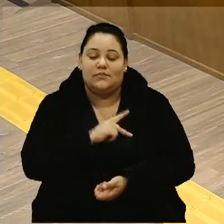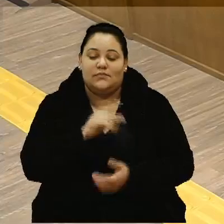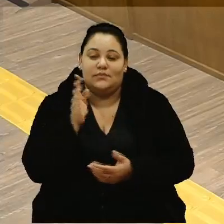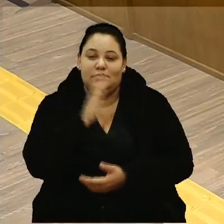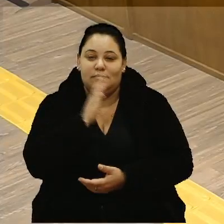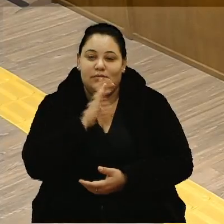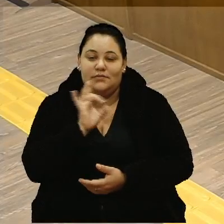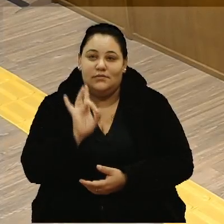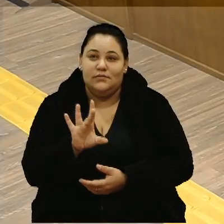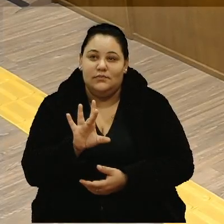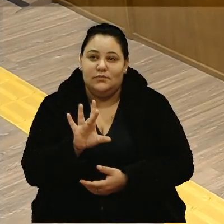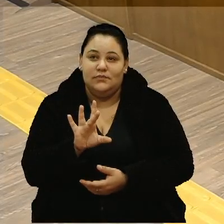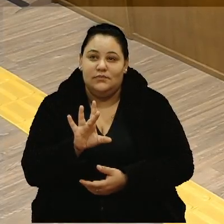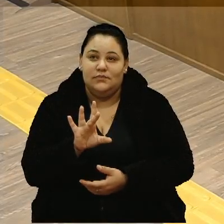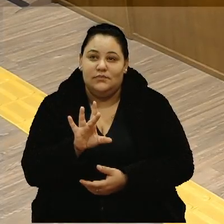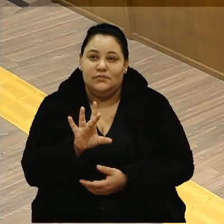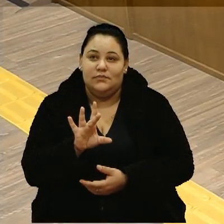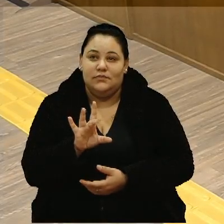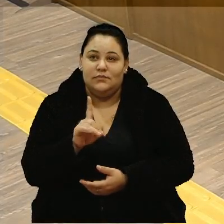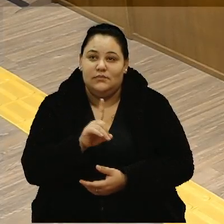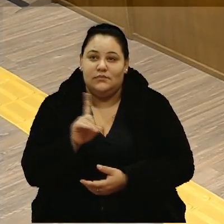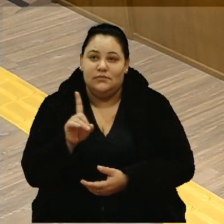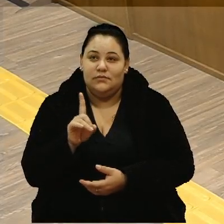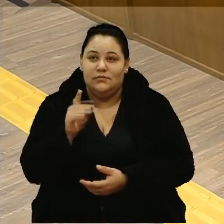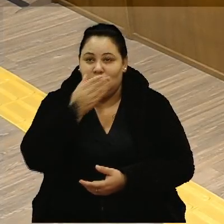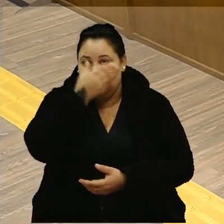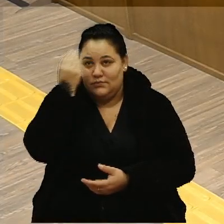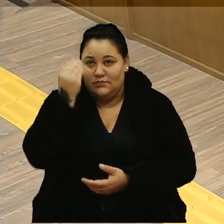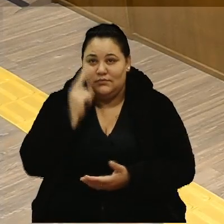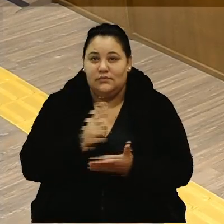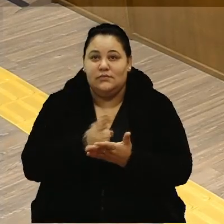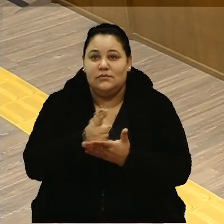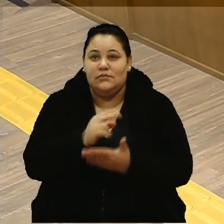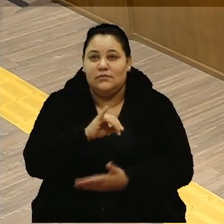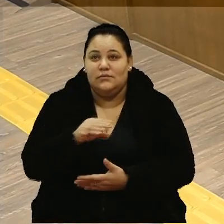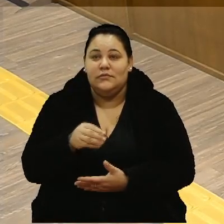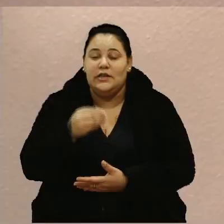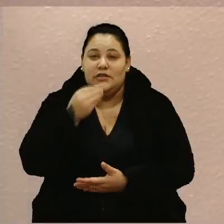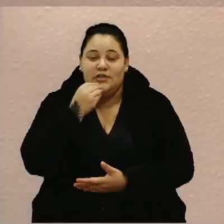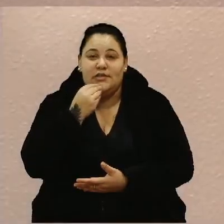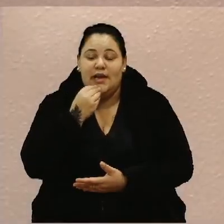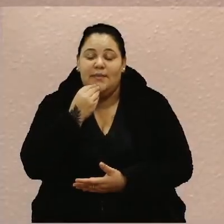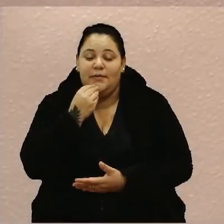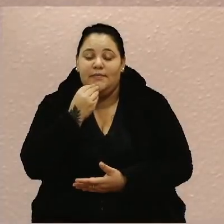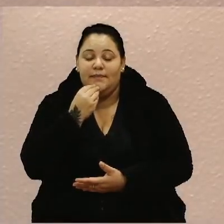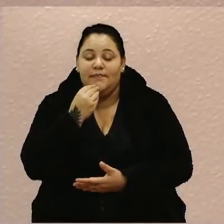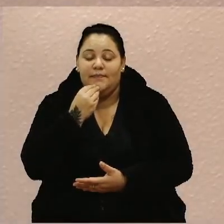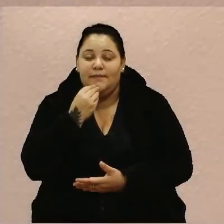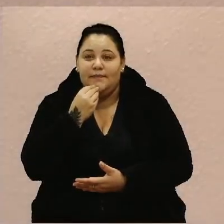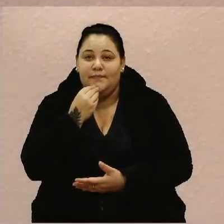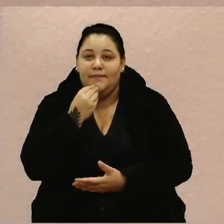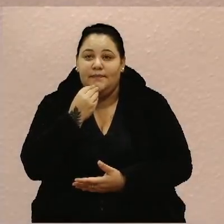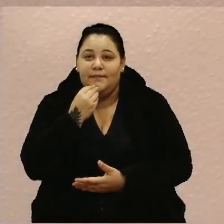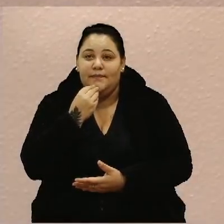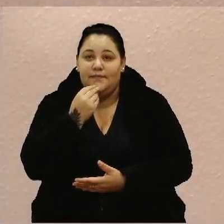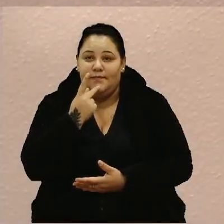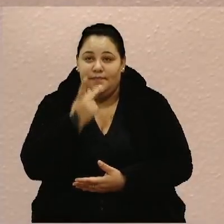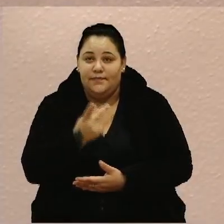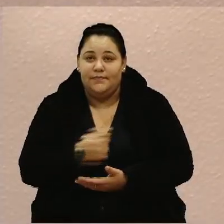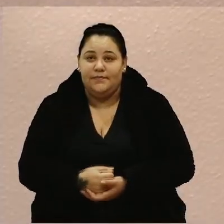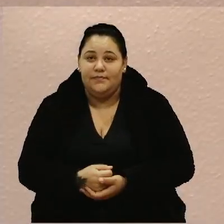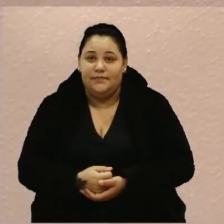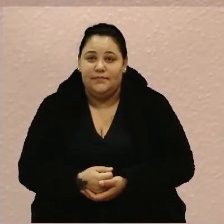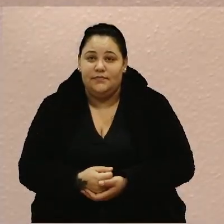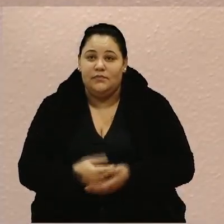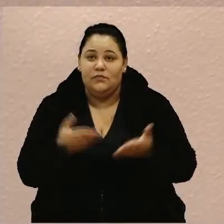para não deixar passar, a gente sempre aproveita as oportunidades de falar, que ontem houve a mobilização, então, uma